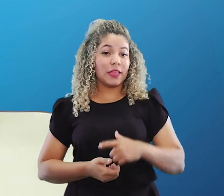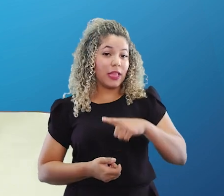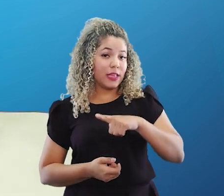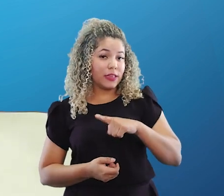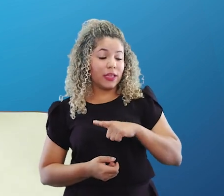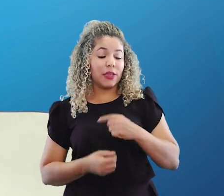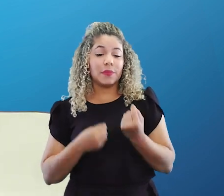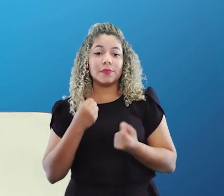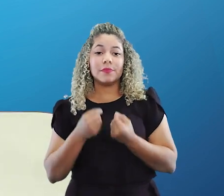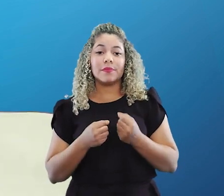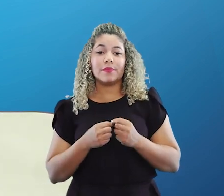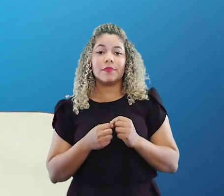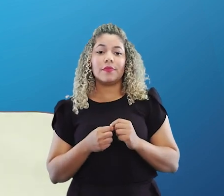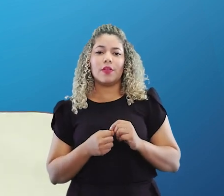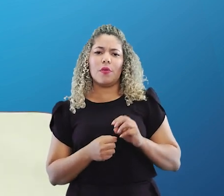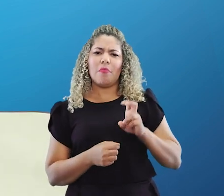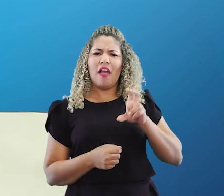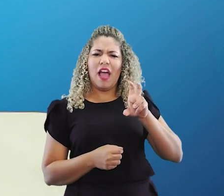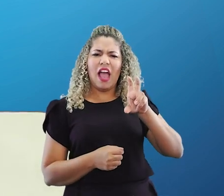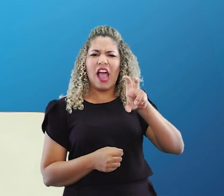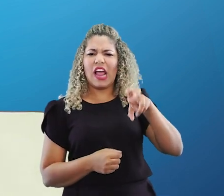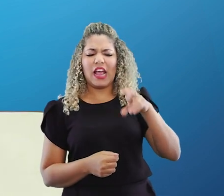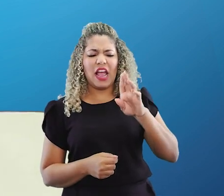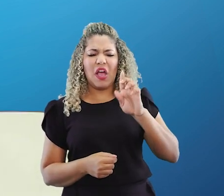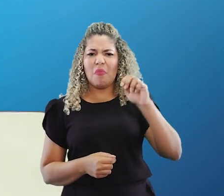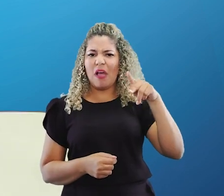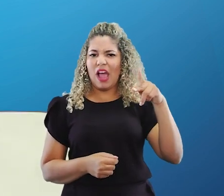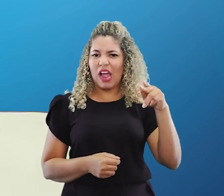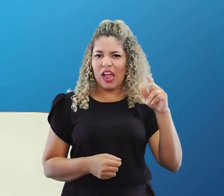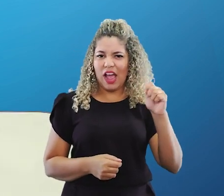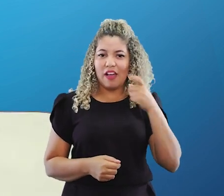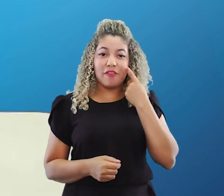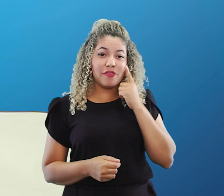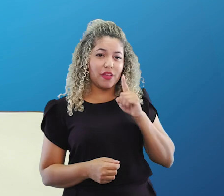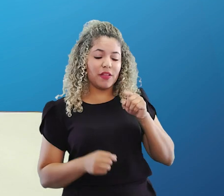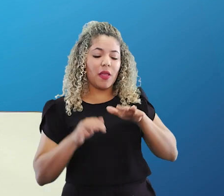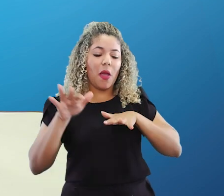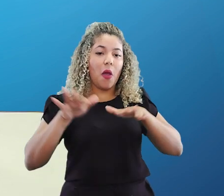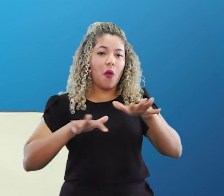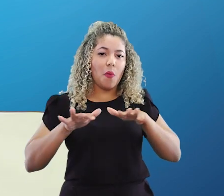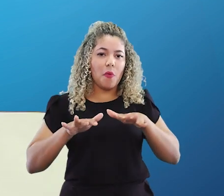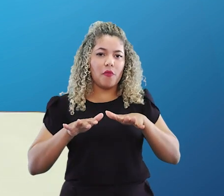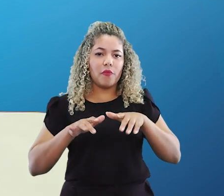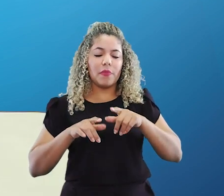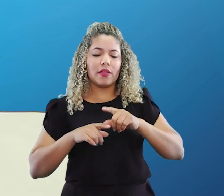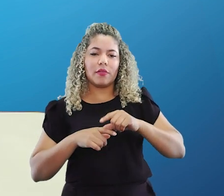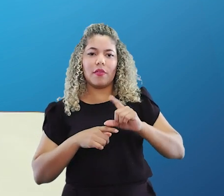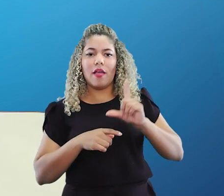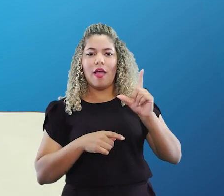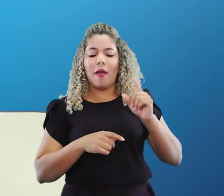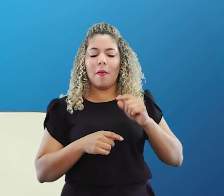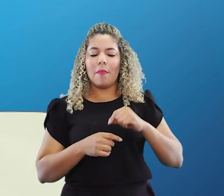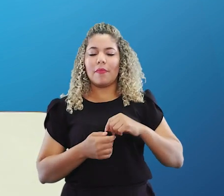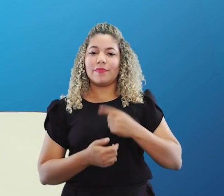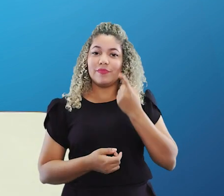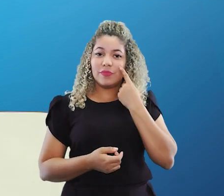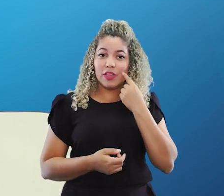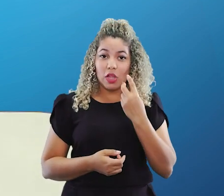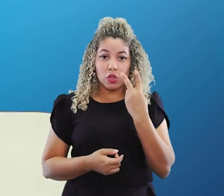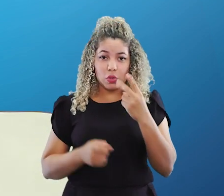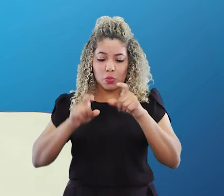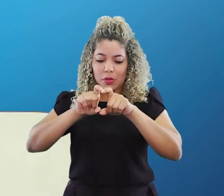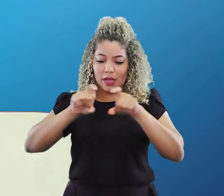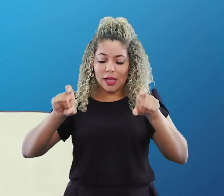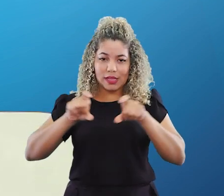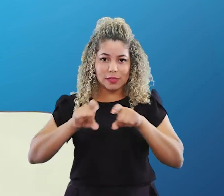e nós temos a parte de uma garra. Essa garra ela vai servir para fazer movimentos de alavanca. Ela é feita com